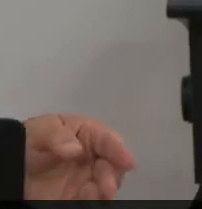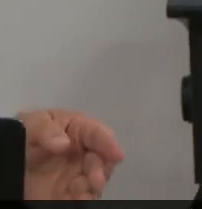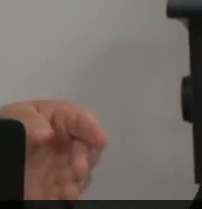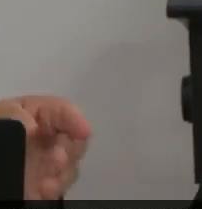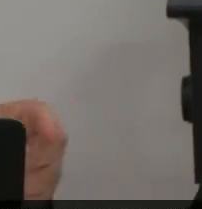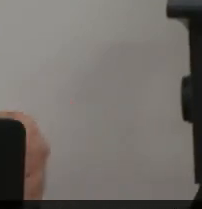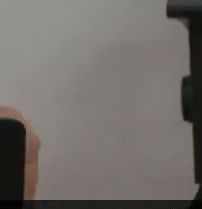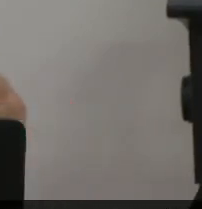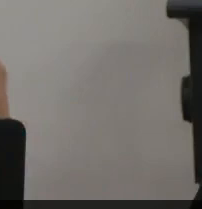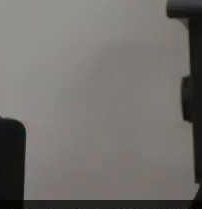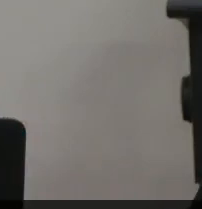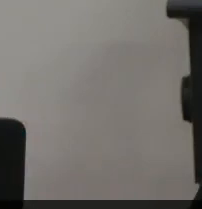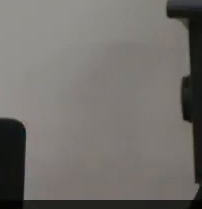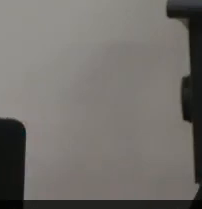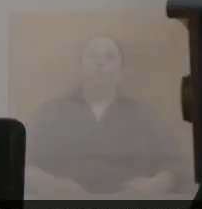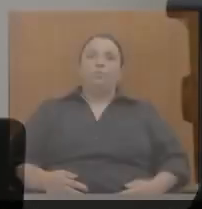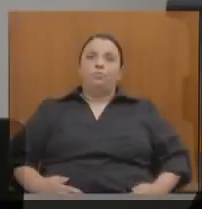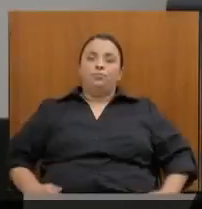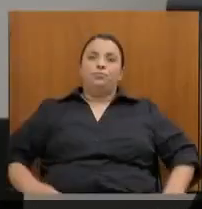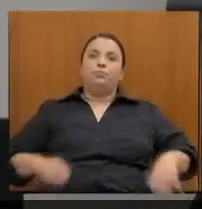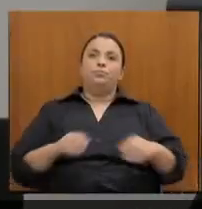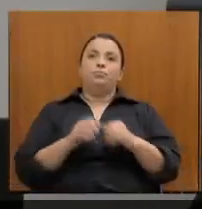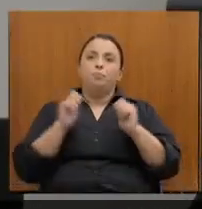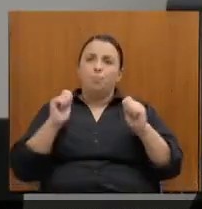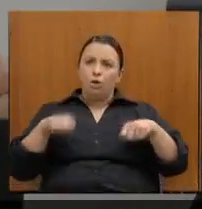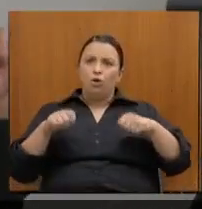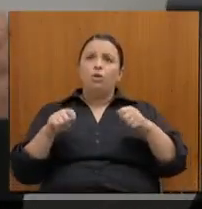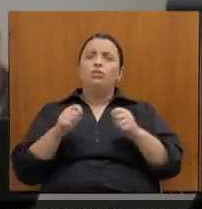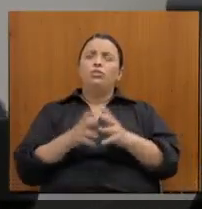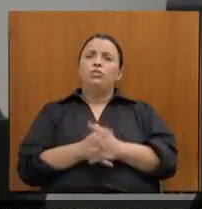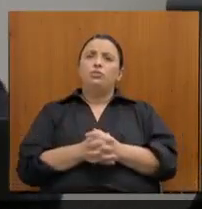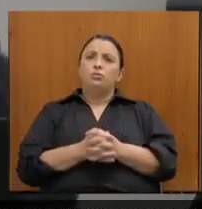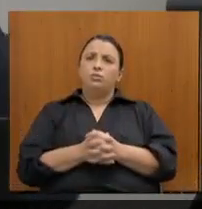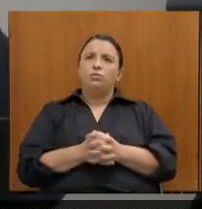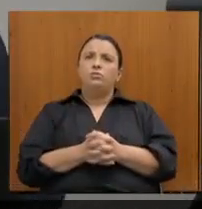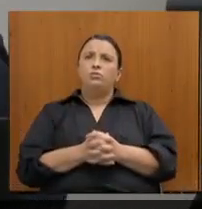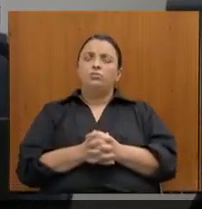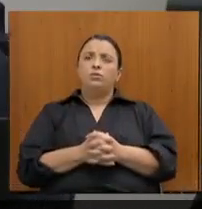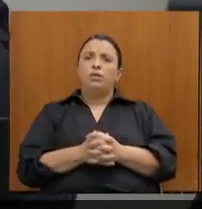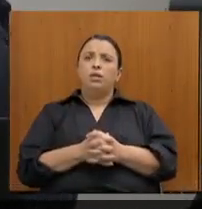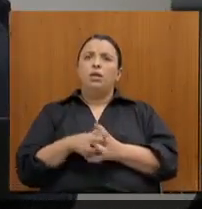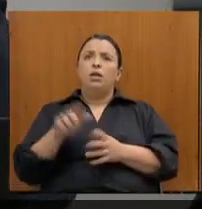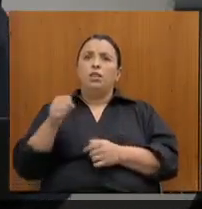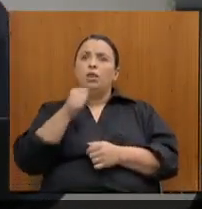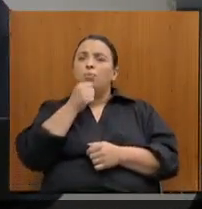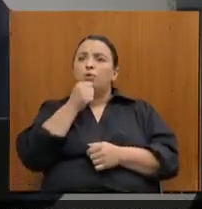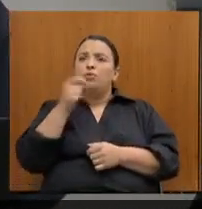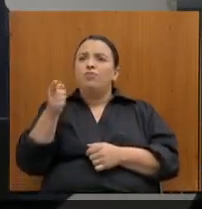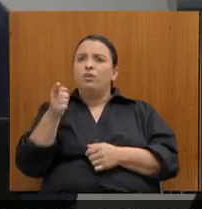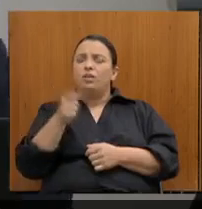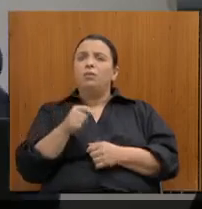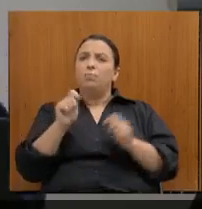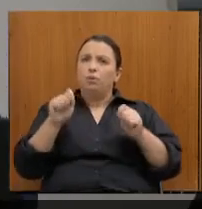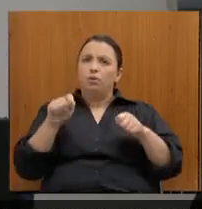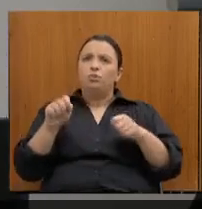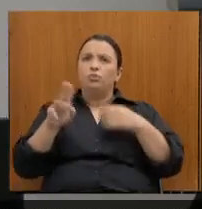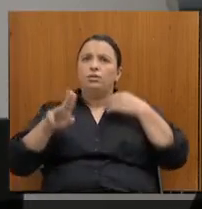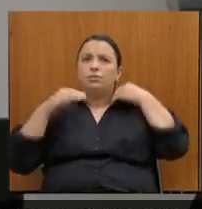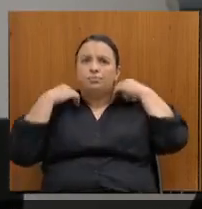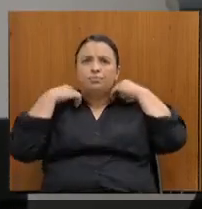quero não pode ver um microfone aqui ó Valeu microfone